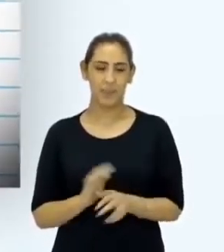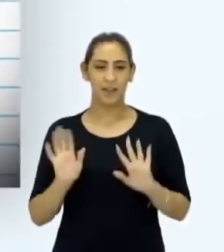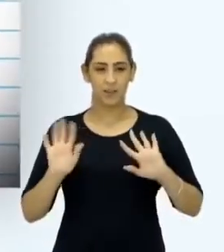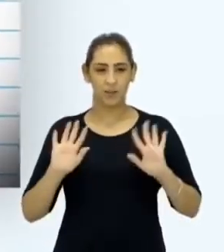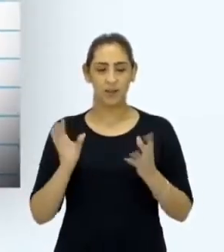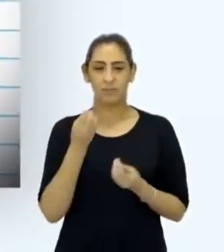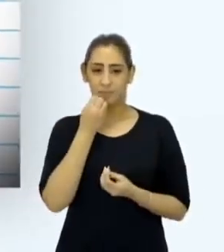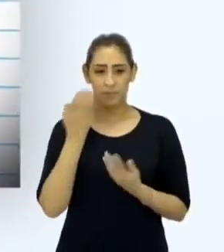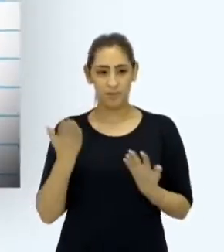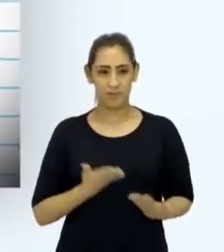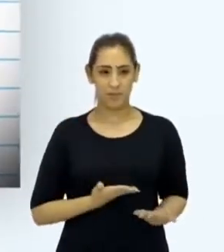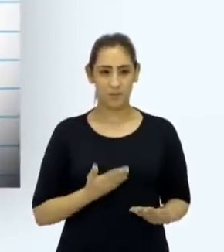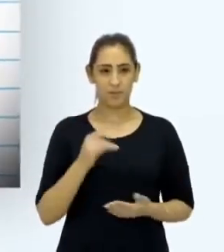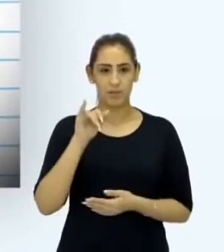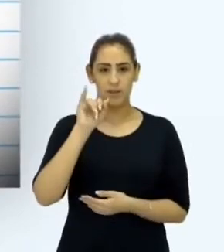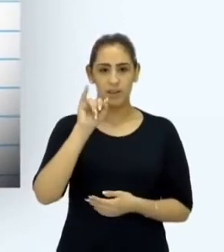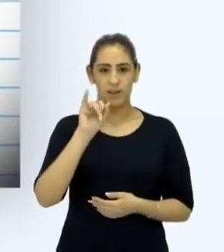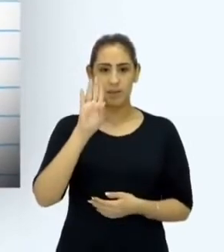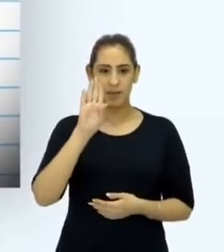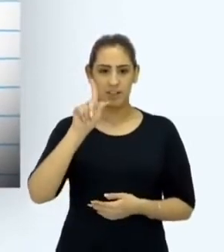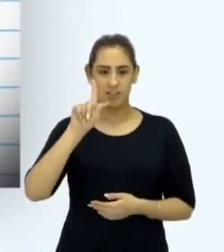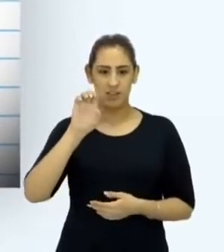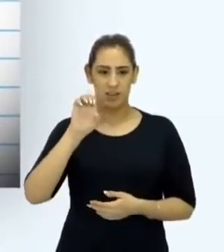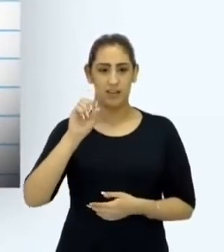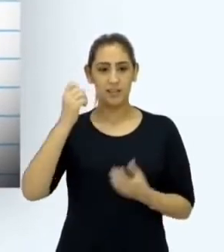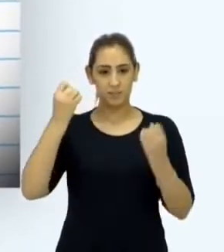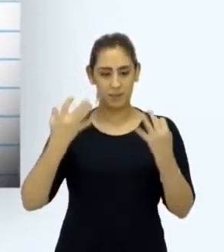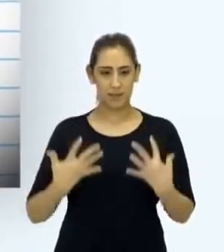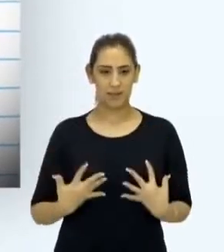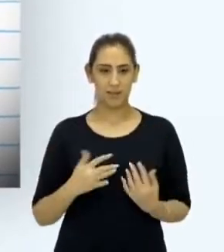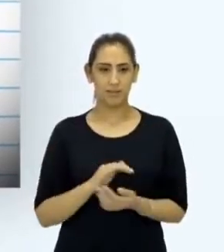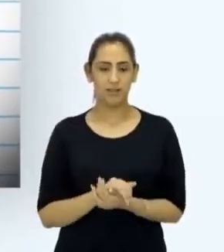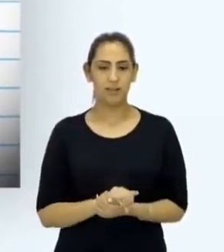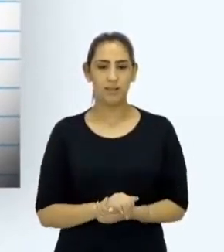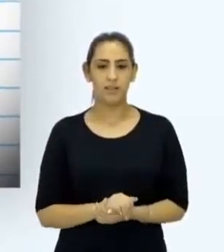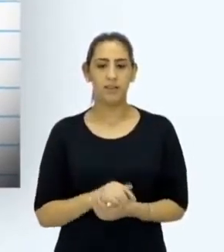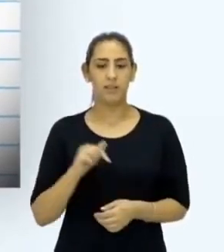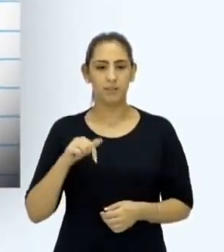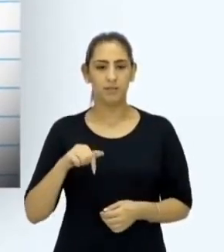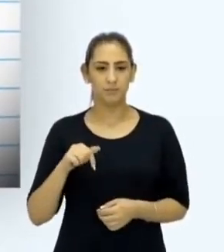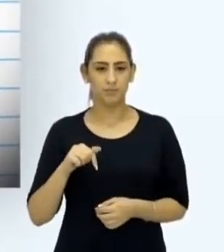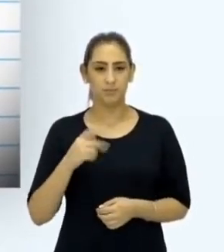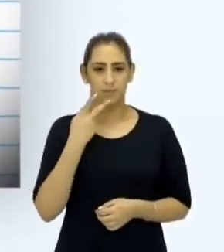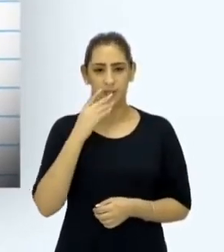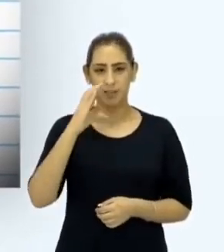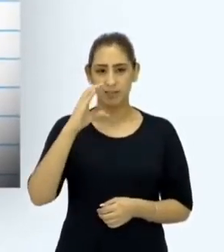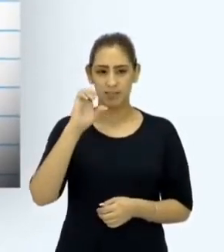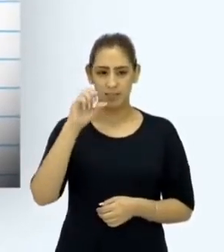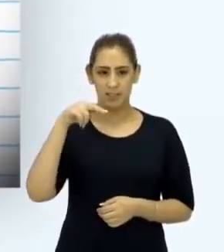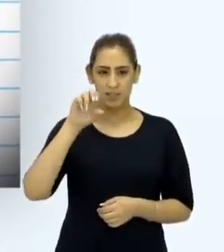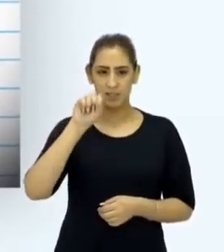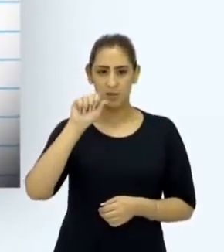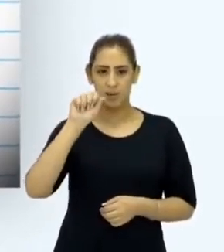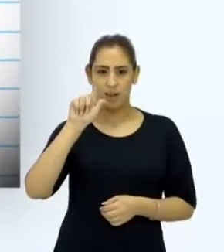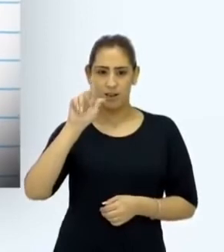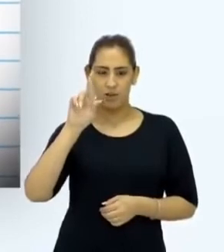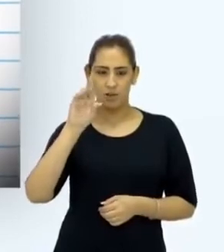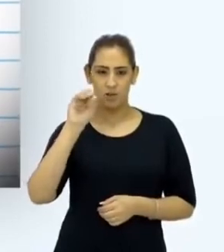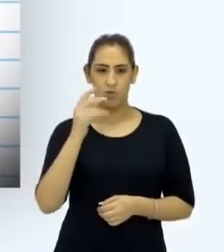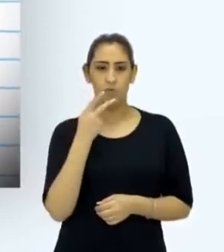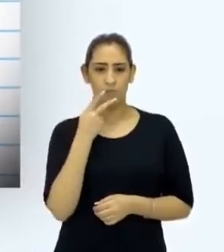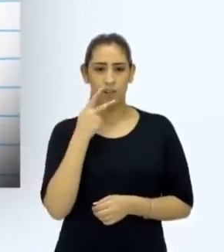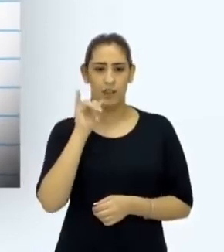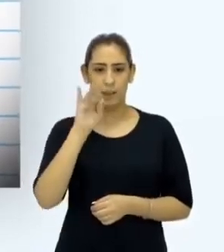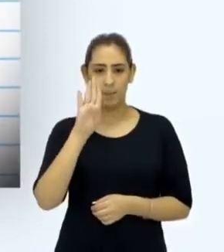Olá, sejam bem-vindos ao IBGE Explica. Hoje o assunto é o censo agro. Muito se fala de censo. Quando se fala de IBGE, logo